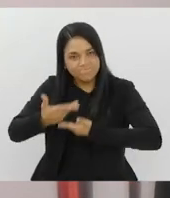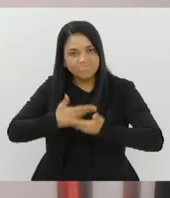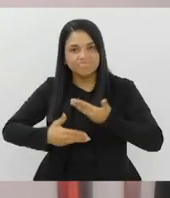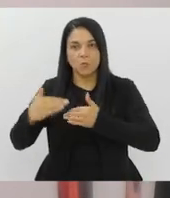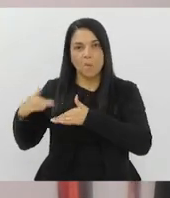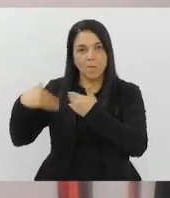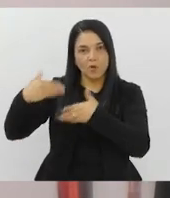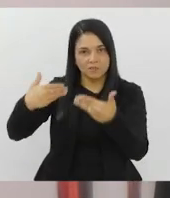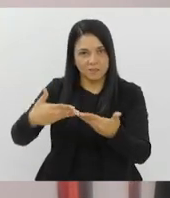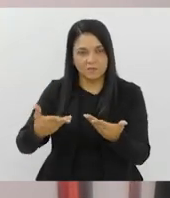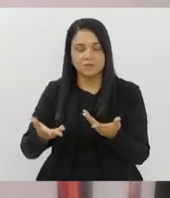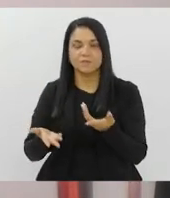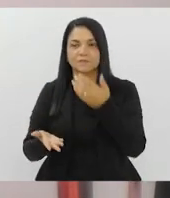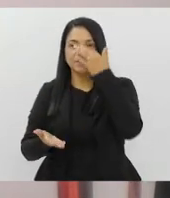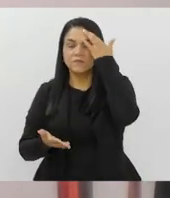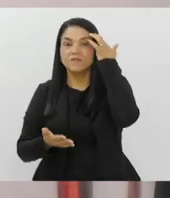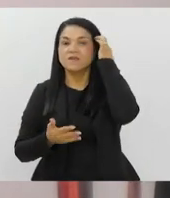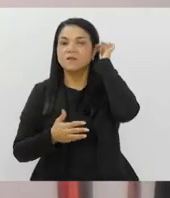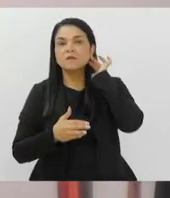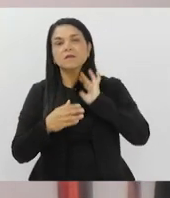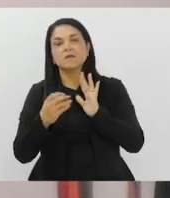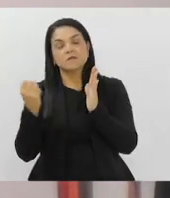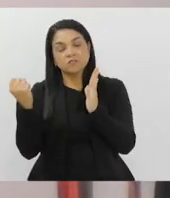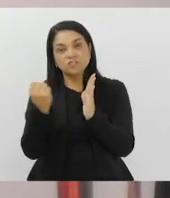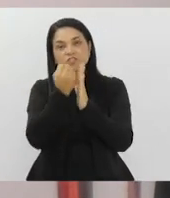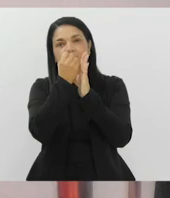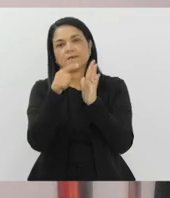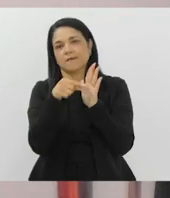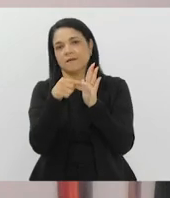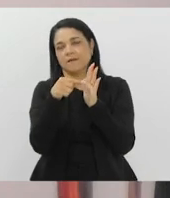né? E aí eu queria destacar aqui também